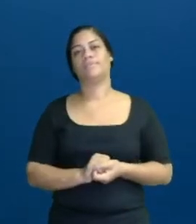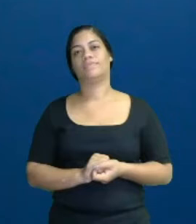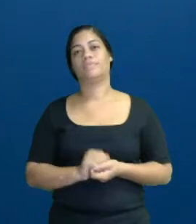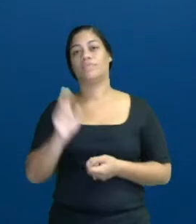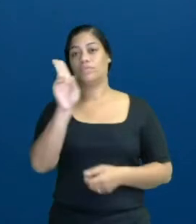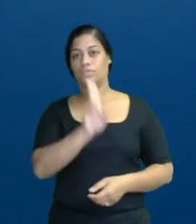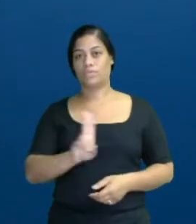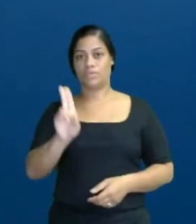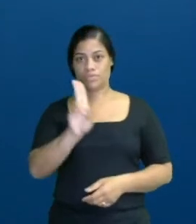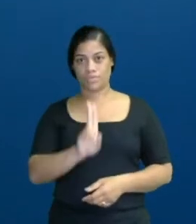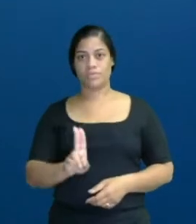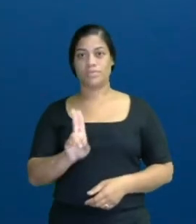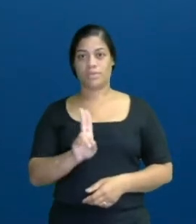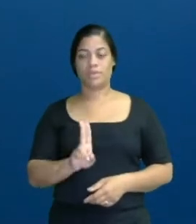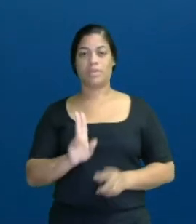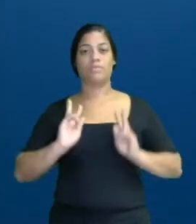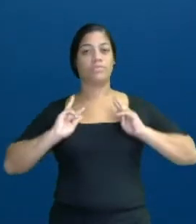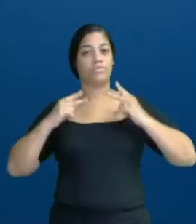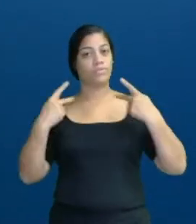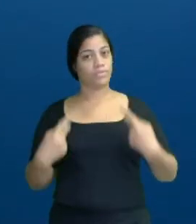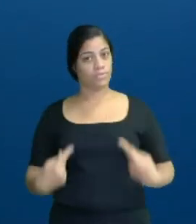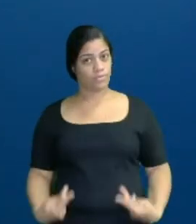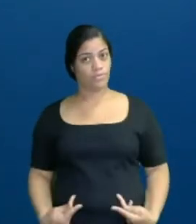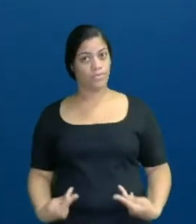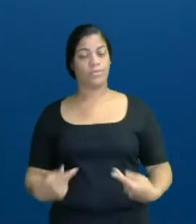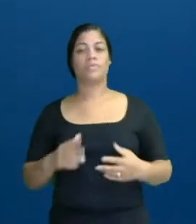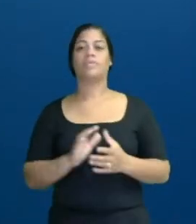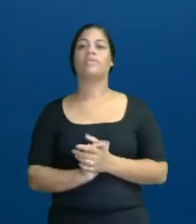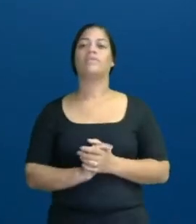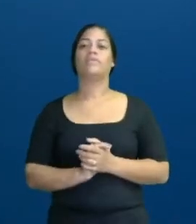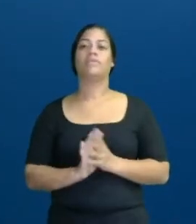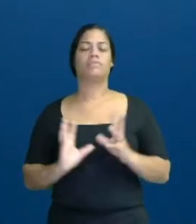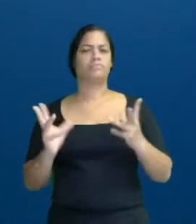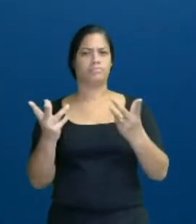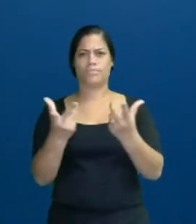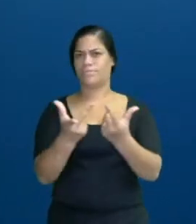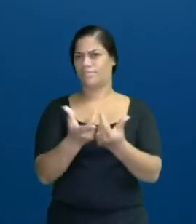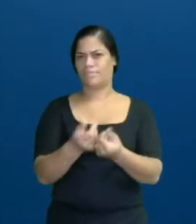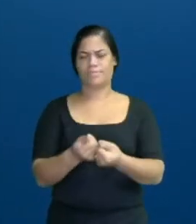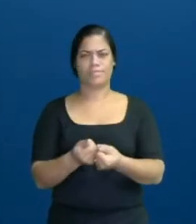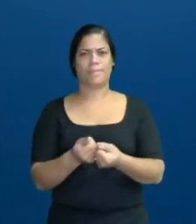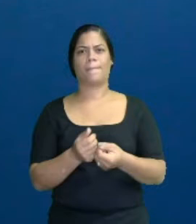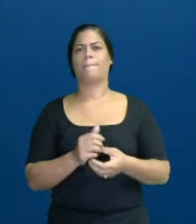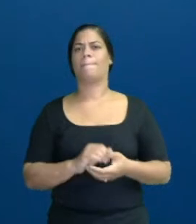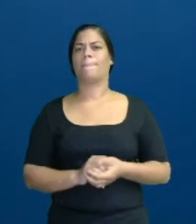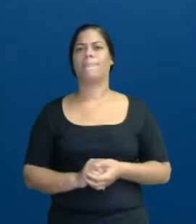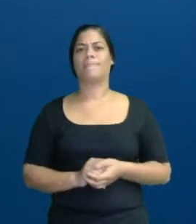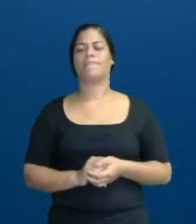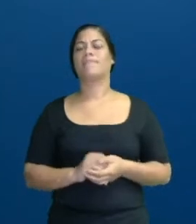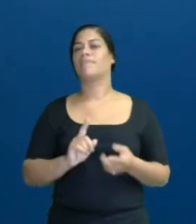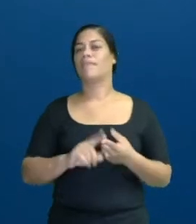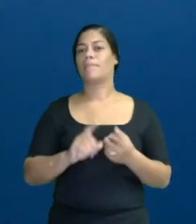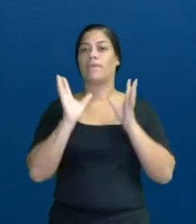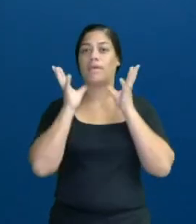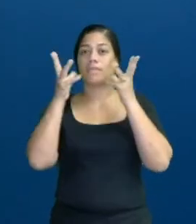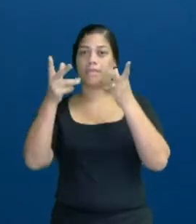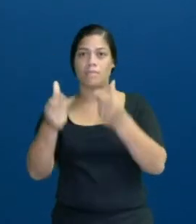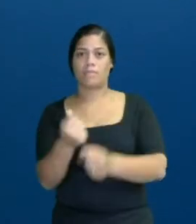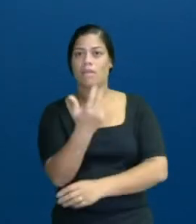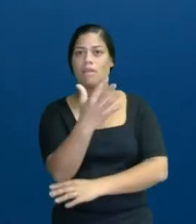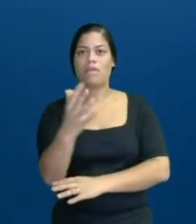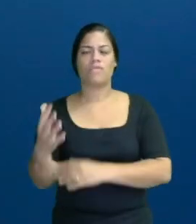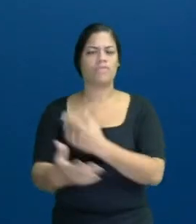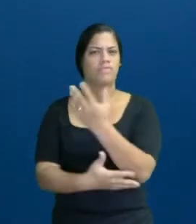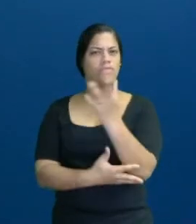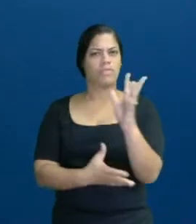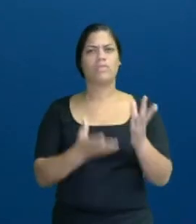de utilização a partir dos seres humanos, seres vivos de uma maneira geral, sejam eles vegetais ou animais, ou até os seres